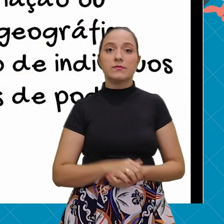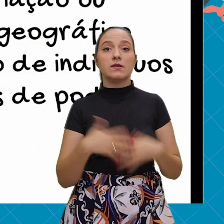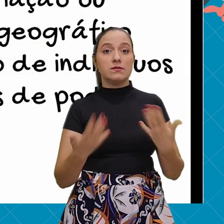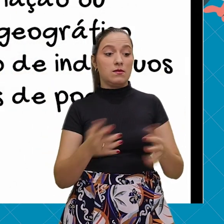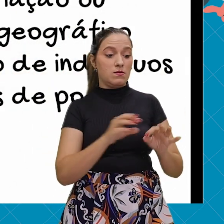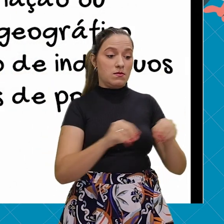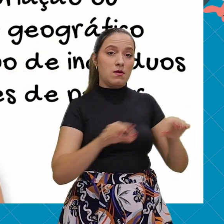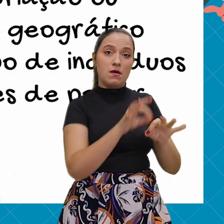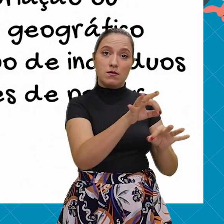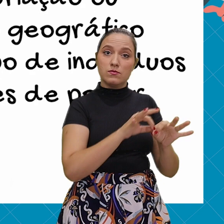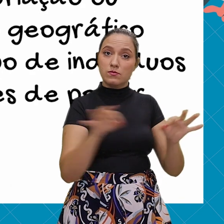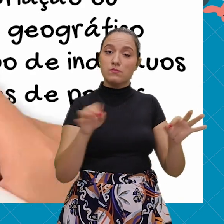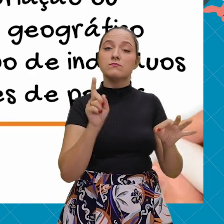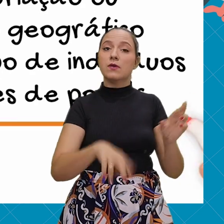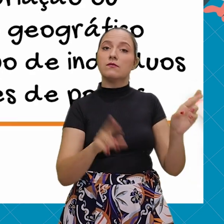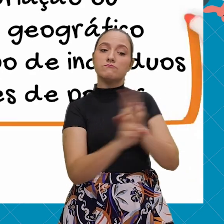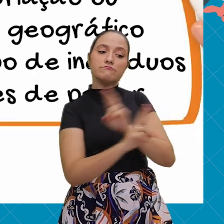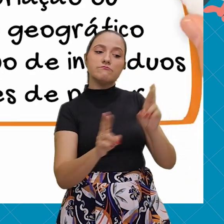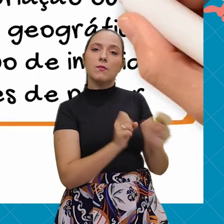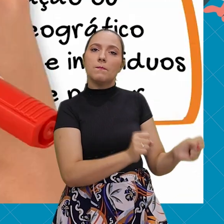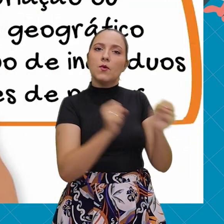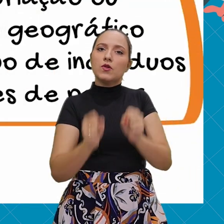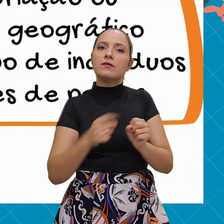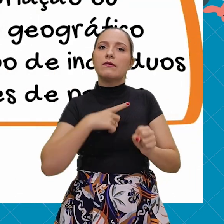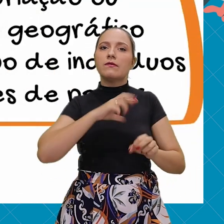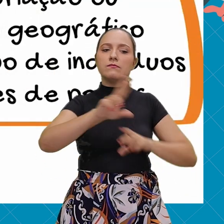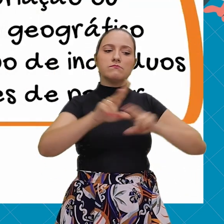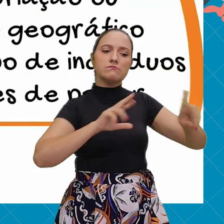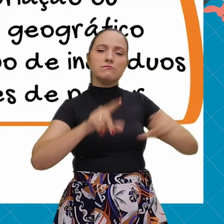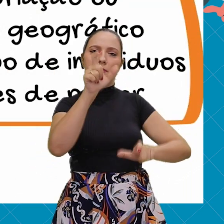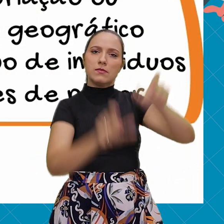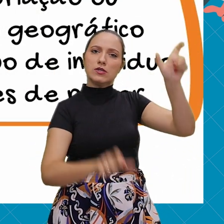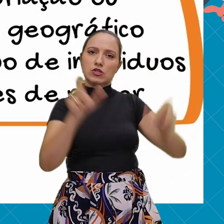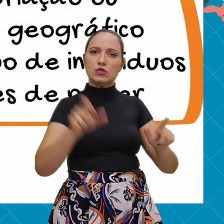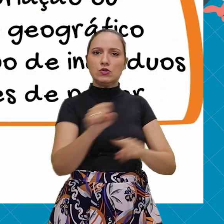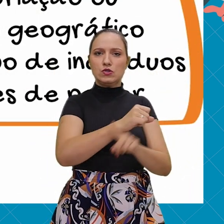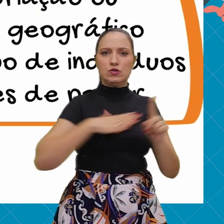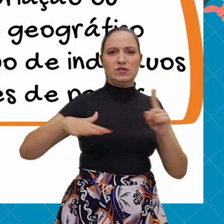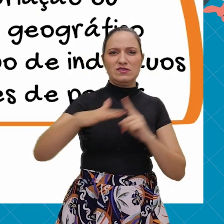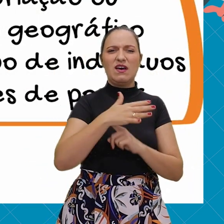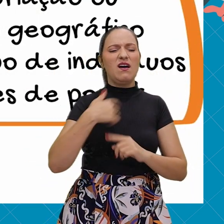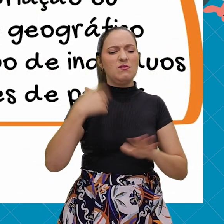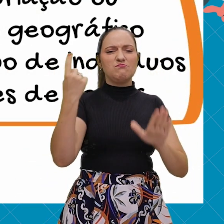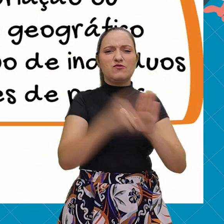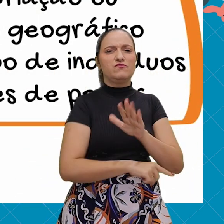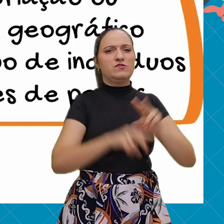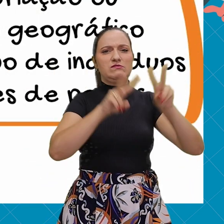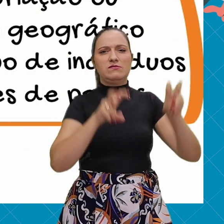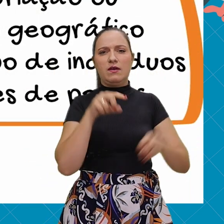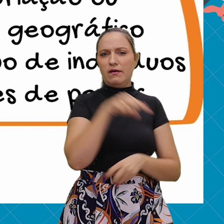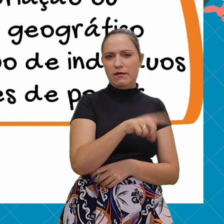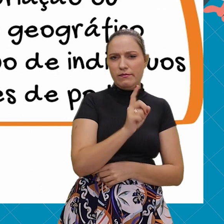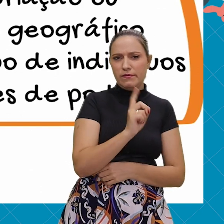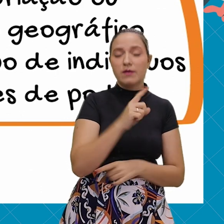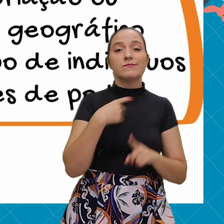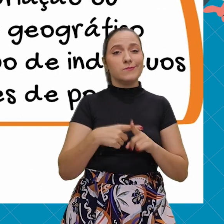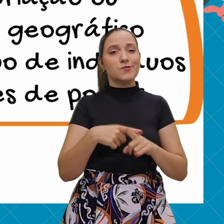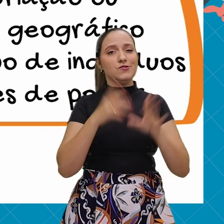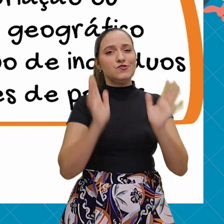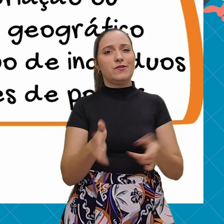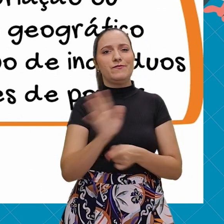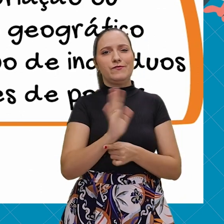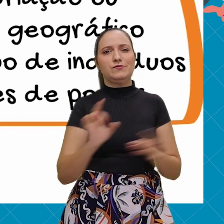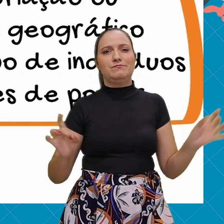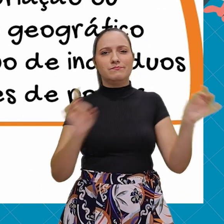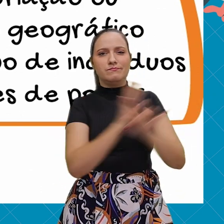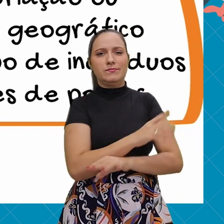seria o resultado das relações de poder dos diferentes atores sociais. Eu não vou me aprofundar neste conceito, porque já tem um vídeo aqui